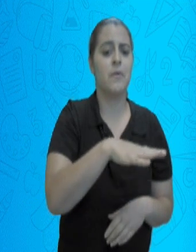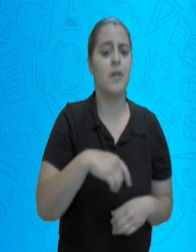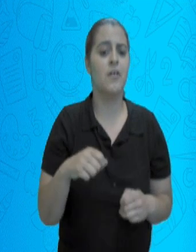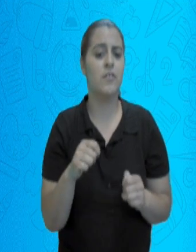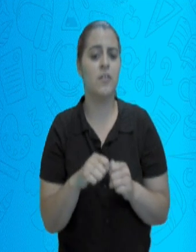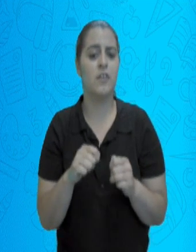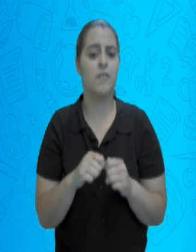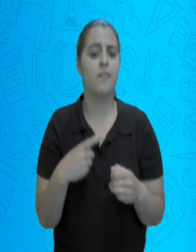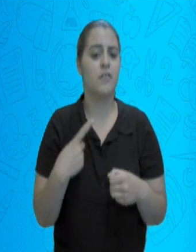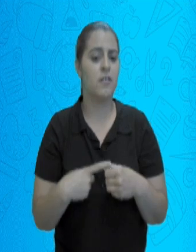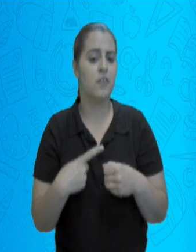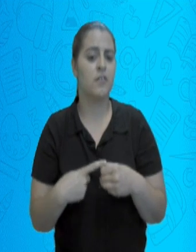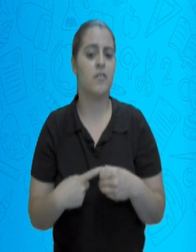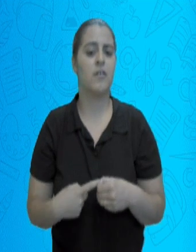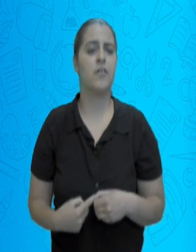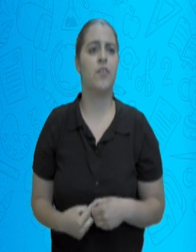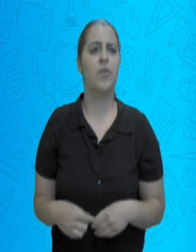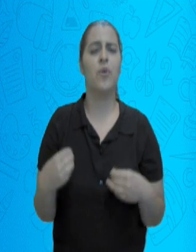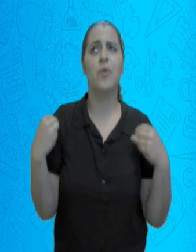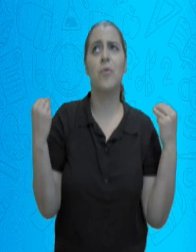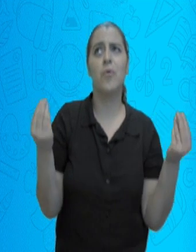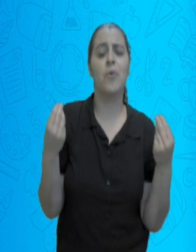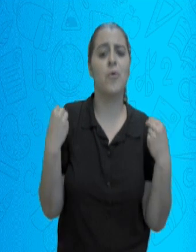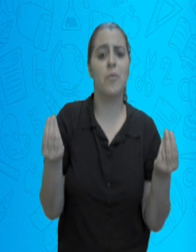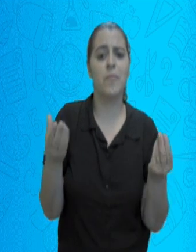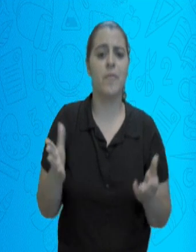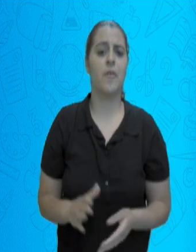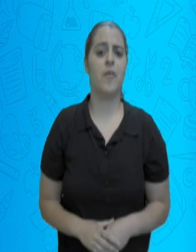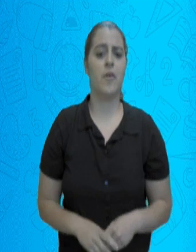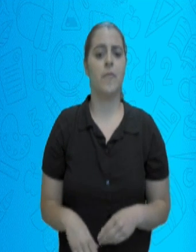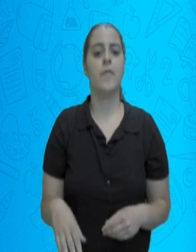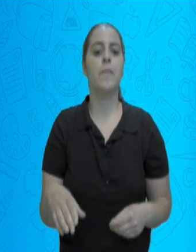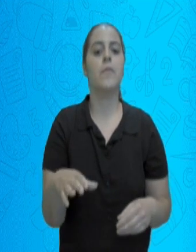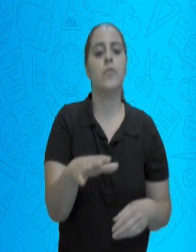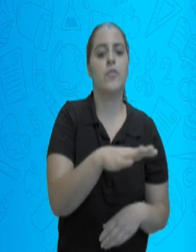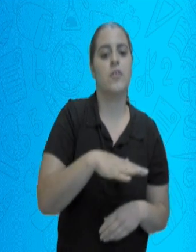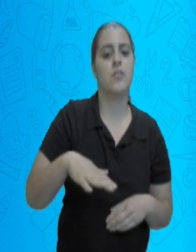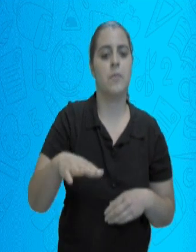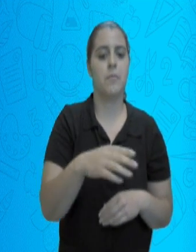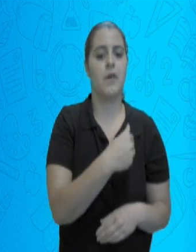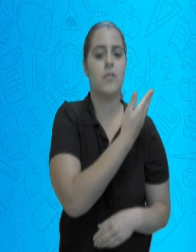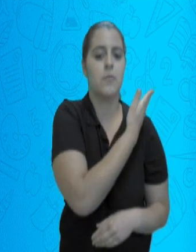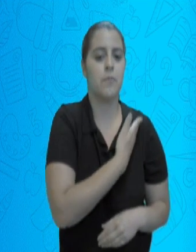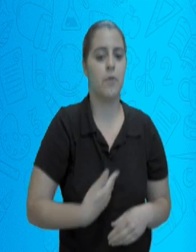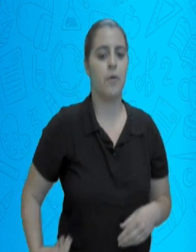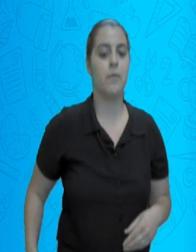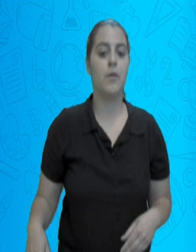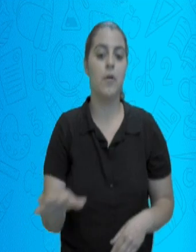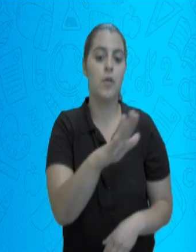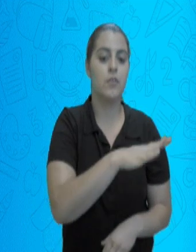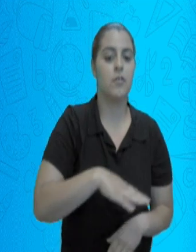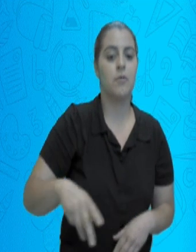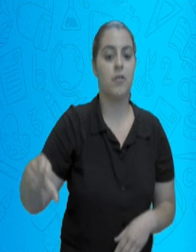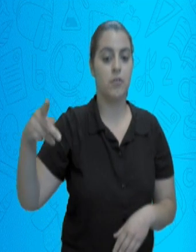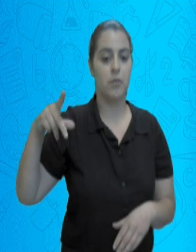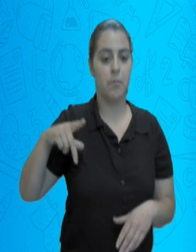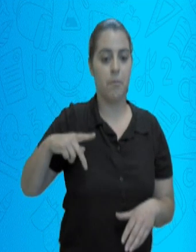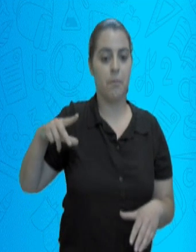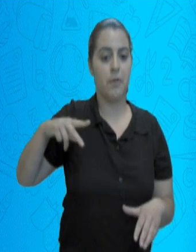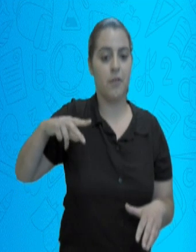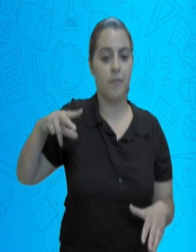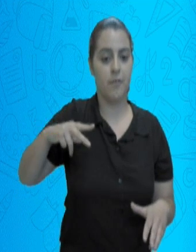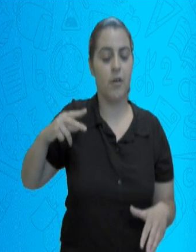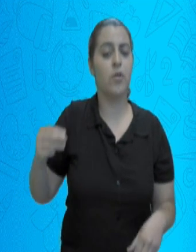formam a cidade. Como assim? A gente tem os espaços públicos e os espaços privados. O que